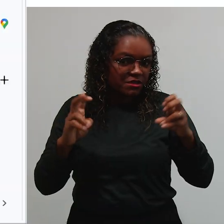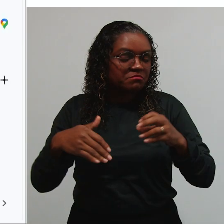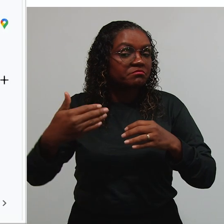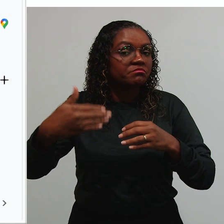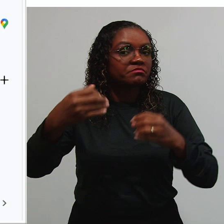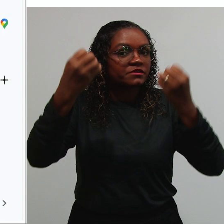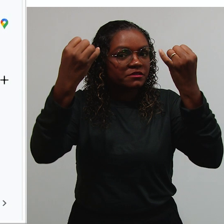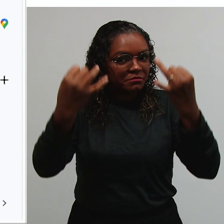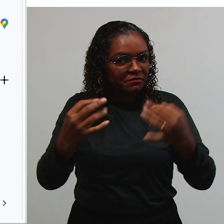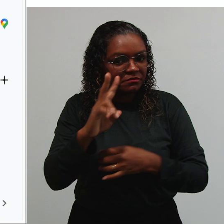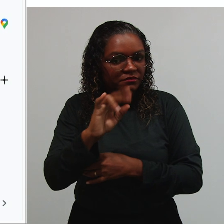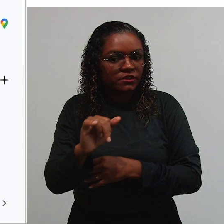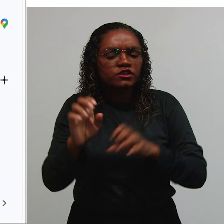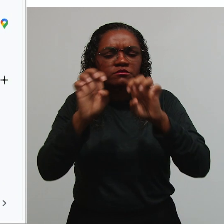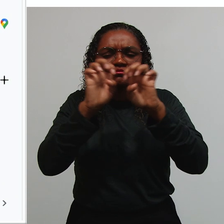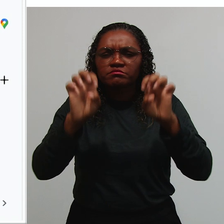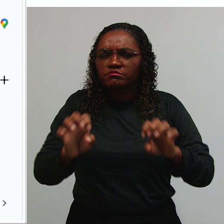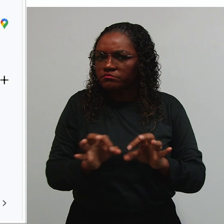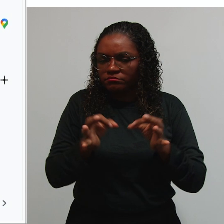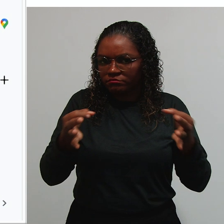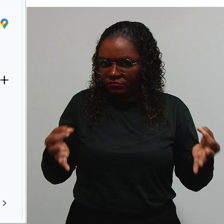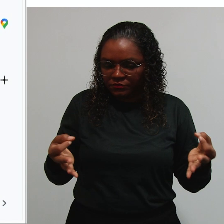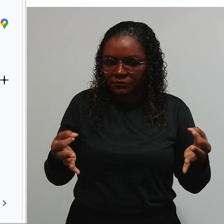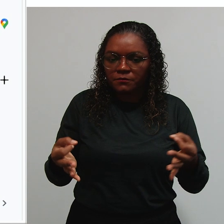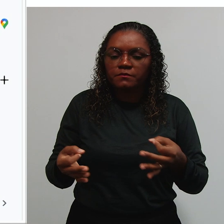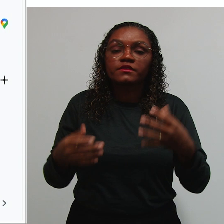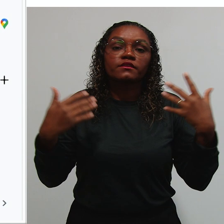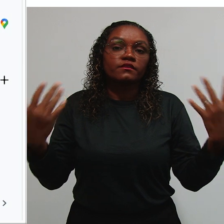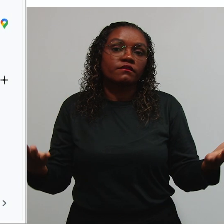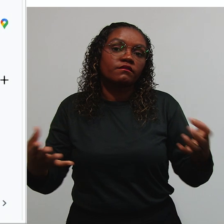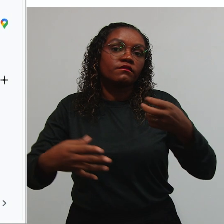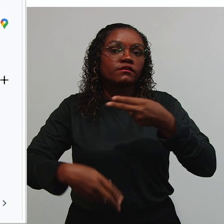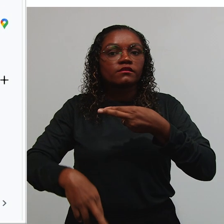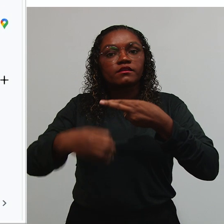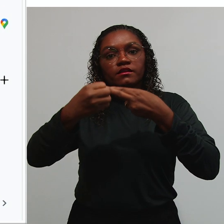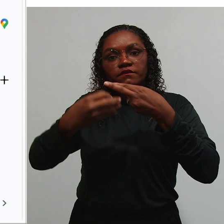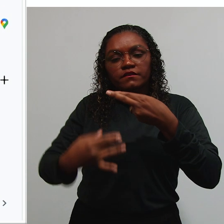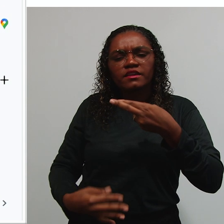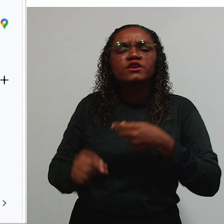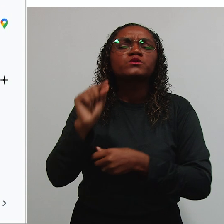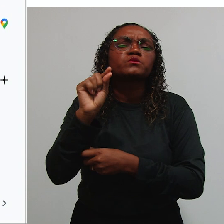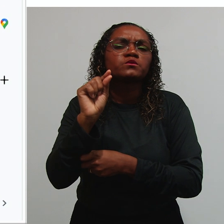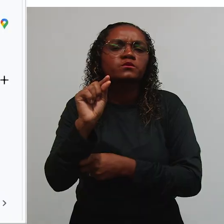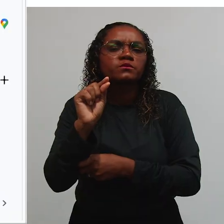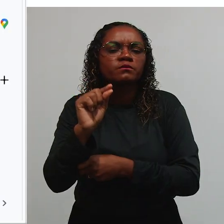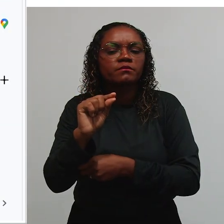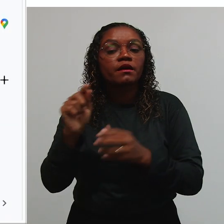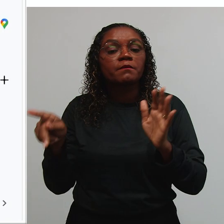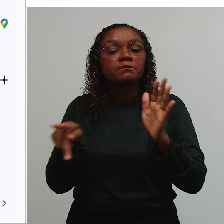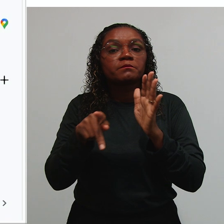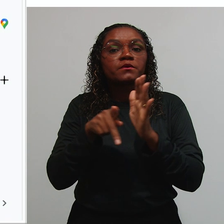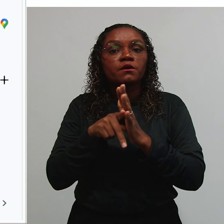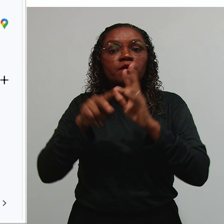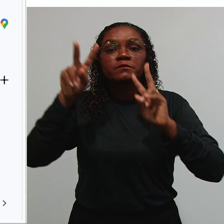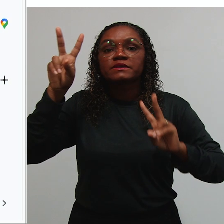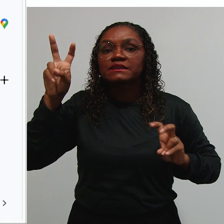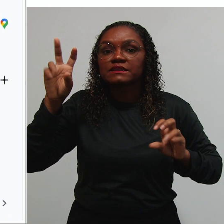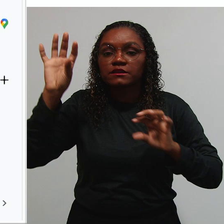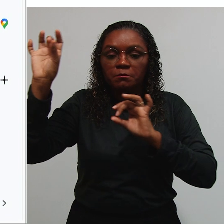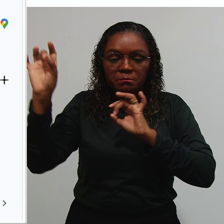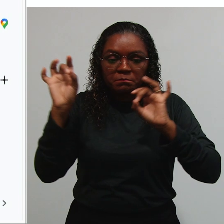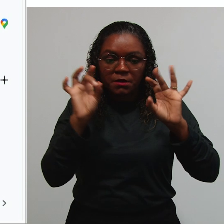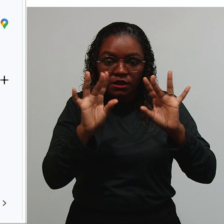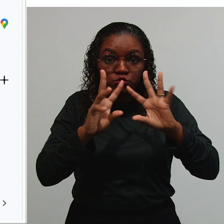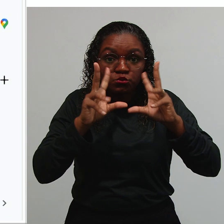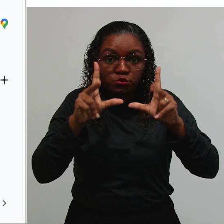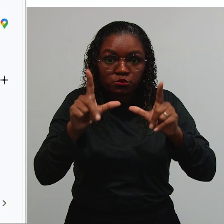tratar delas, mas a gente está vendo a estrutura do texto. As referências é a lista de todas as citações que você